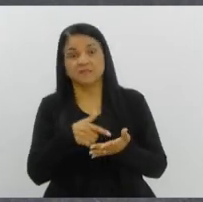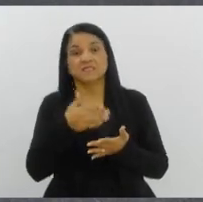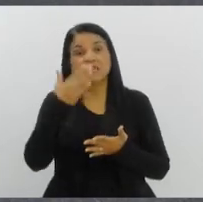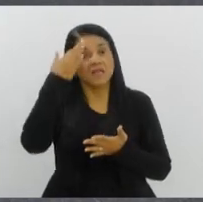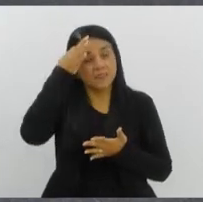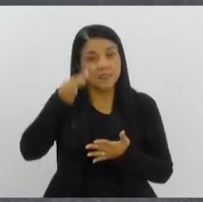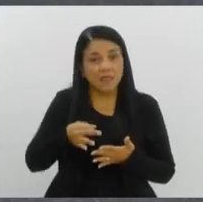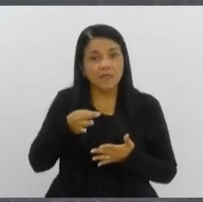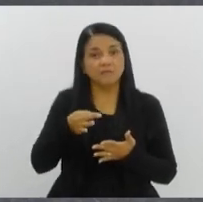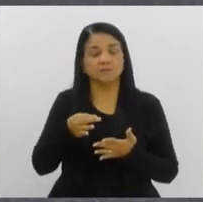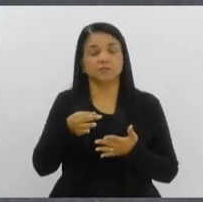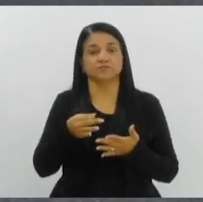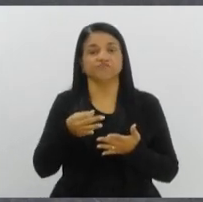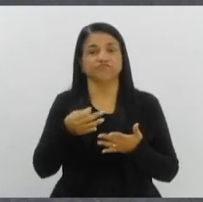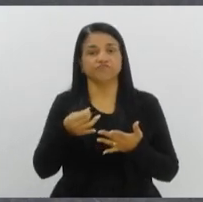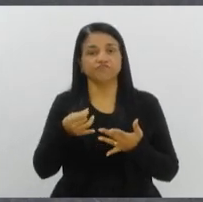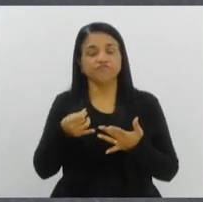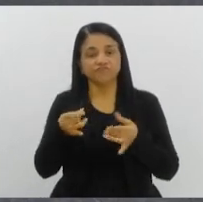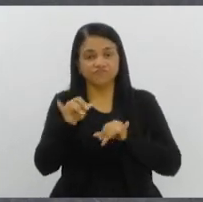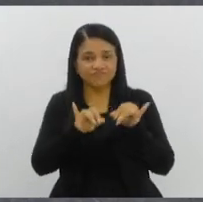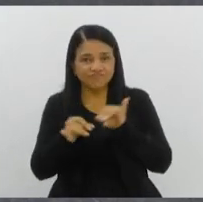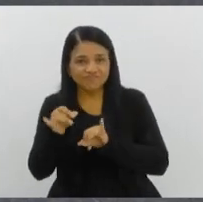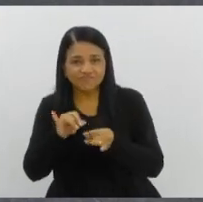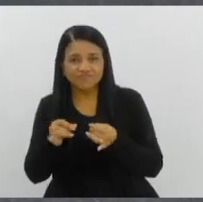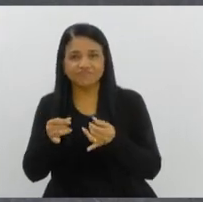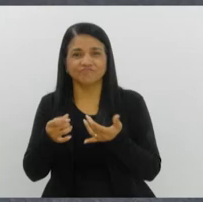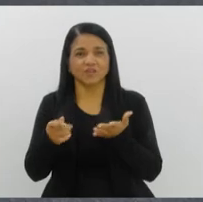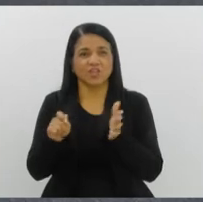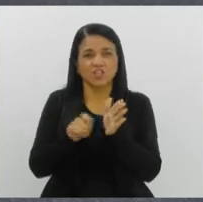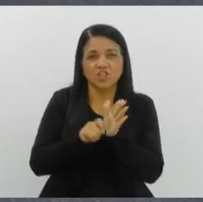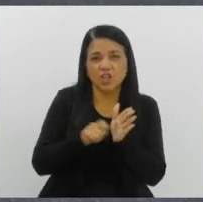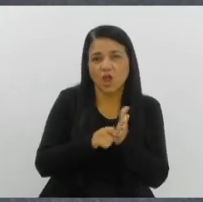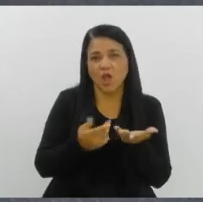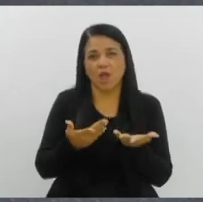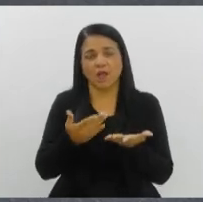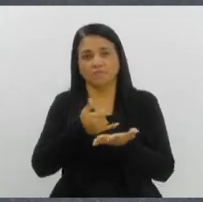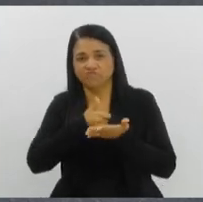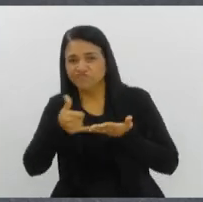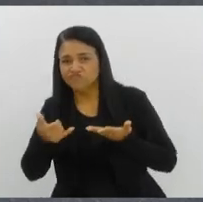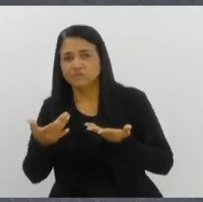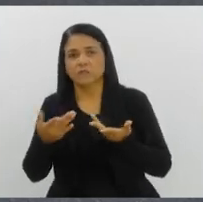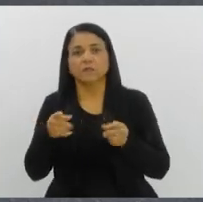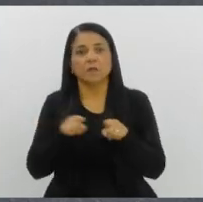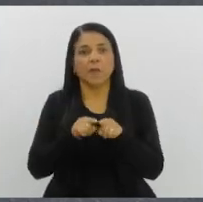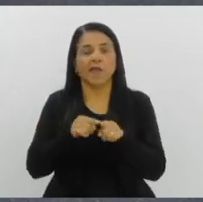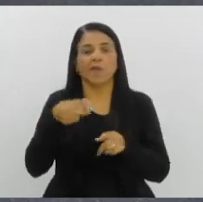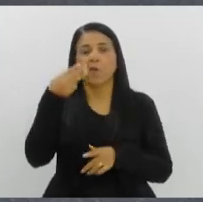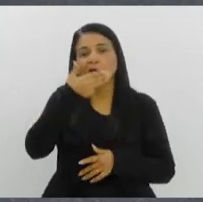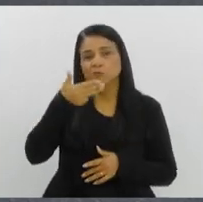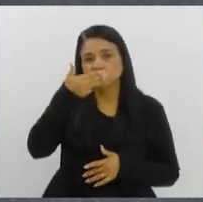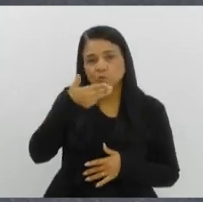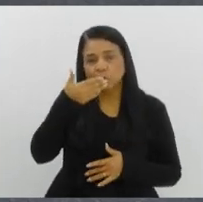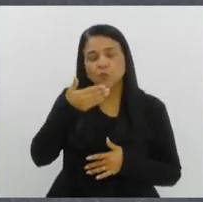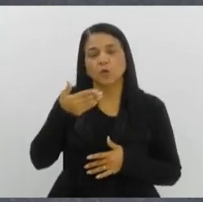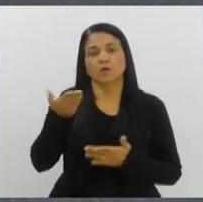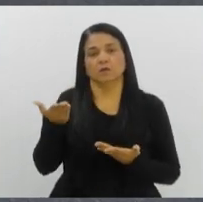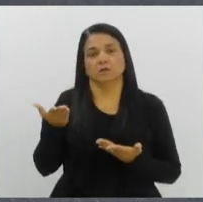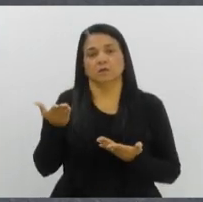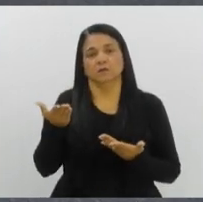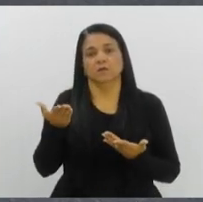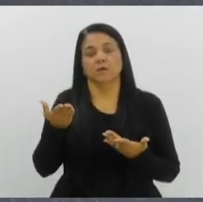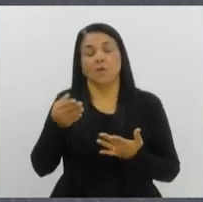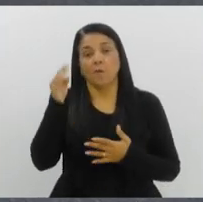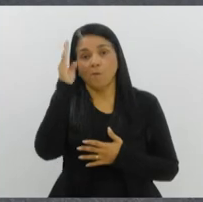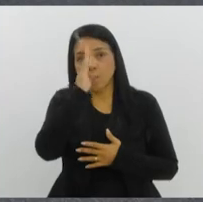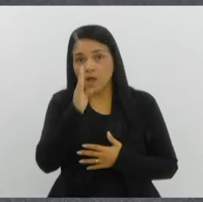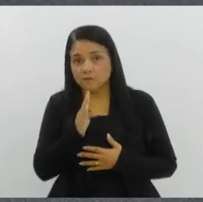que alteram o organismo, bem como drogas ilícitas e bem como o açúcar, segundo a OMS, o nosso Brasil poderia